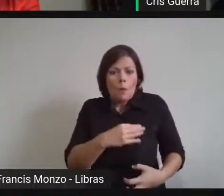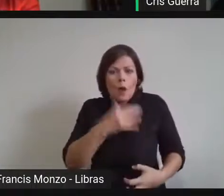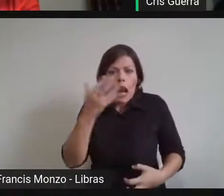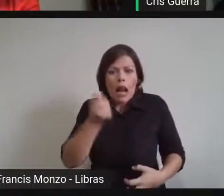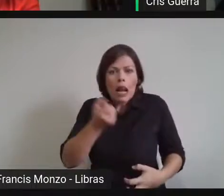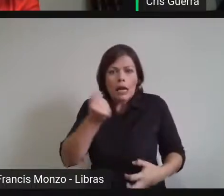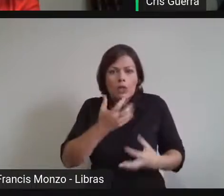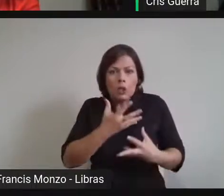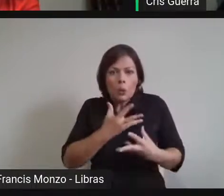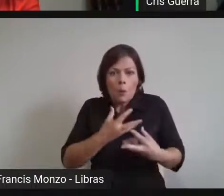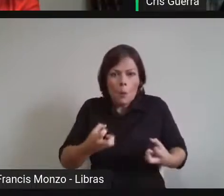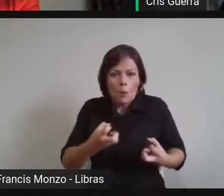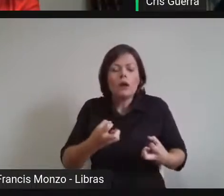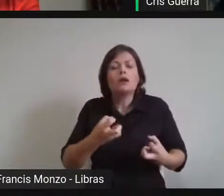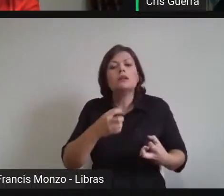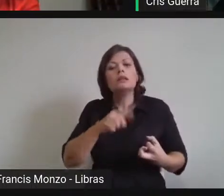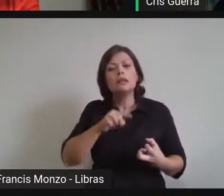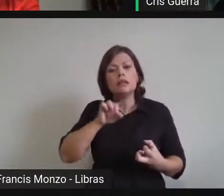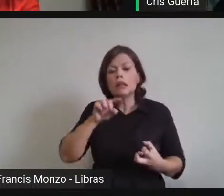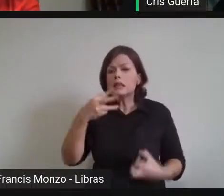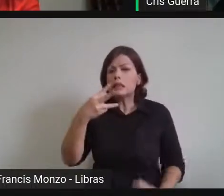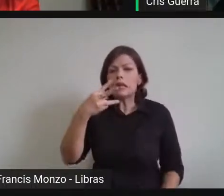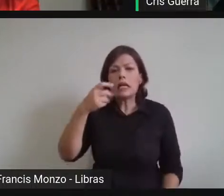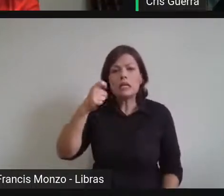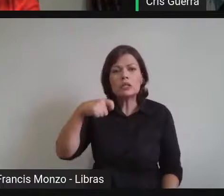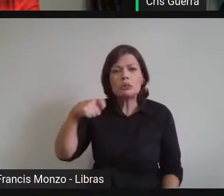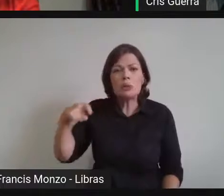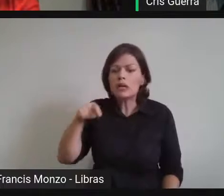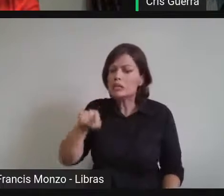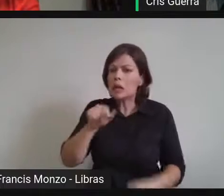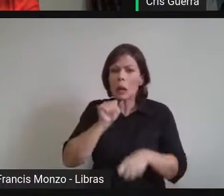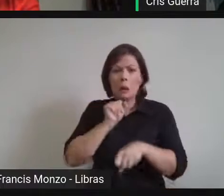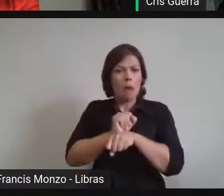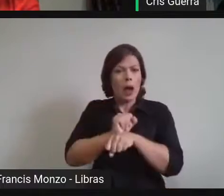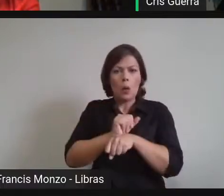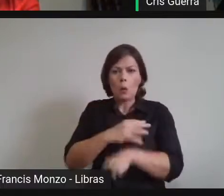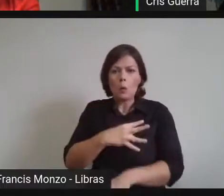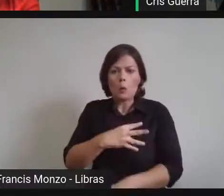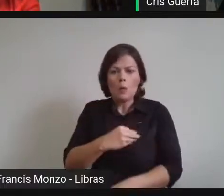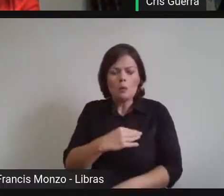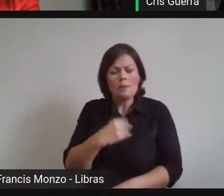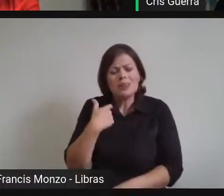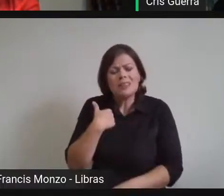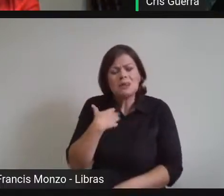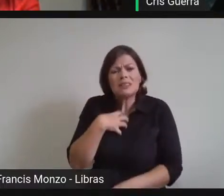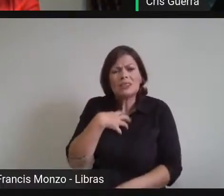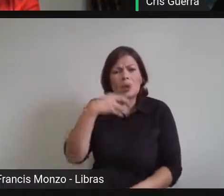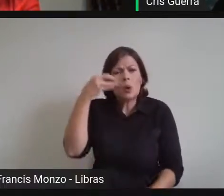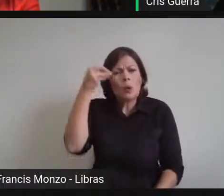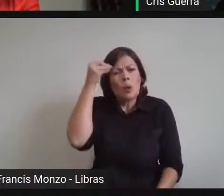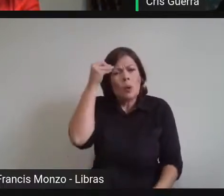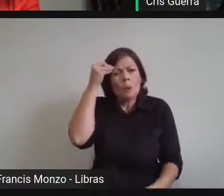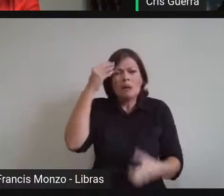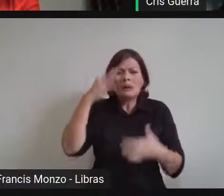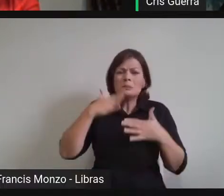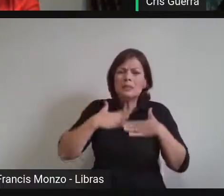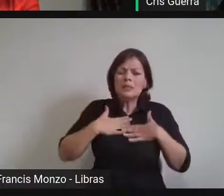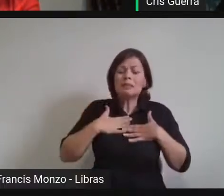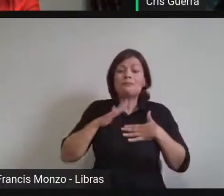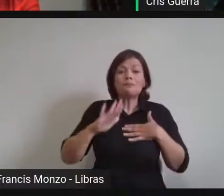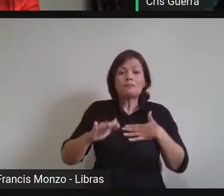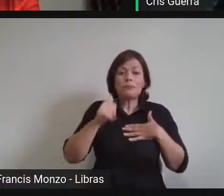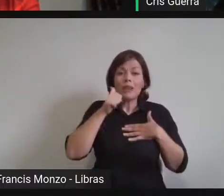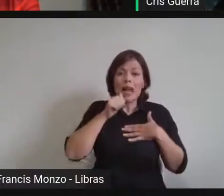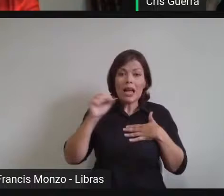a amamentação. Em 3 meses ele já não mamava. E eu me senti culpada. Minha sogra, mãe do